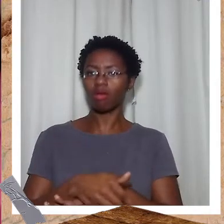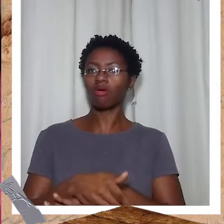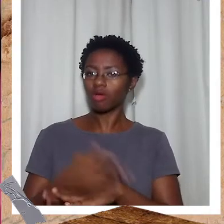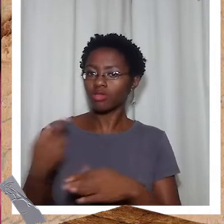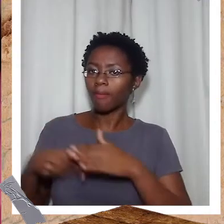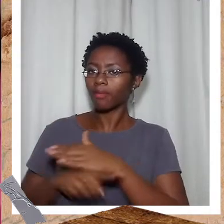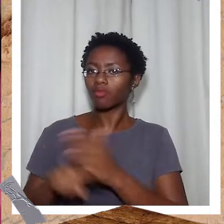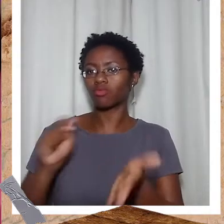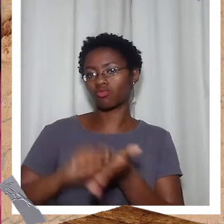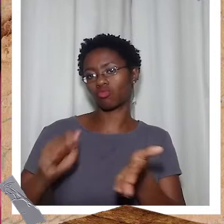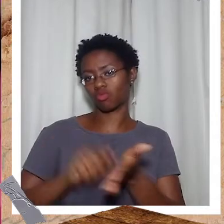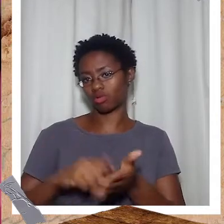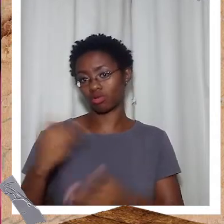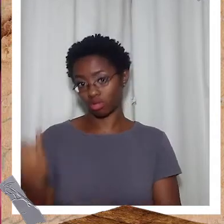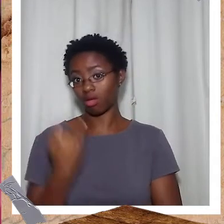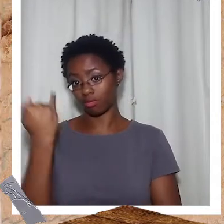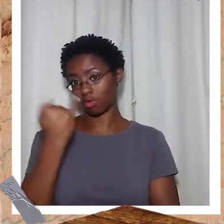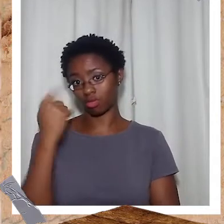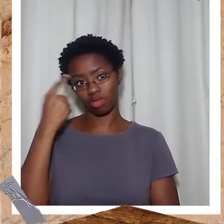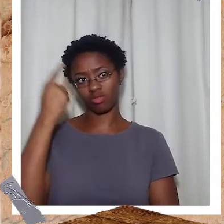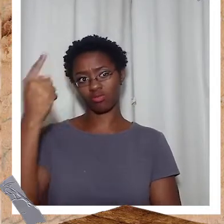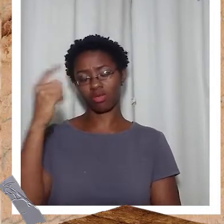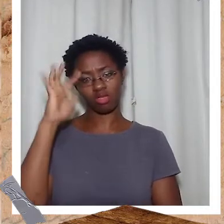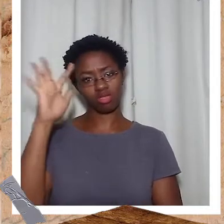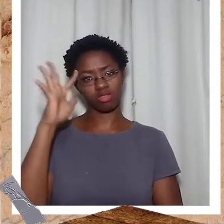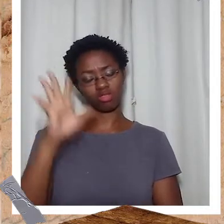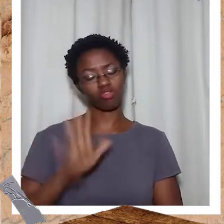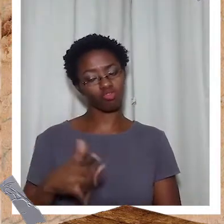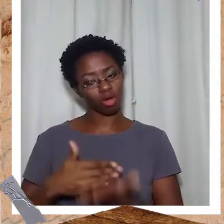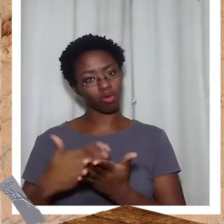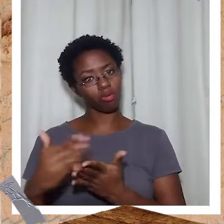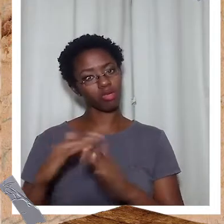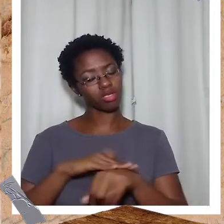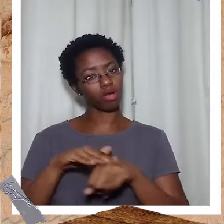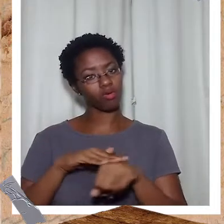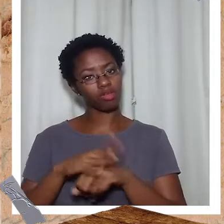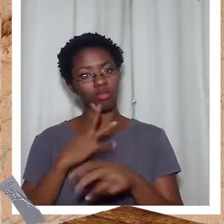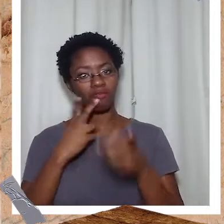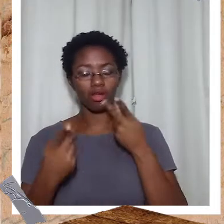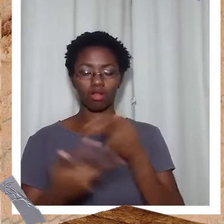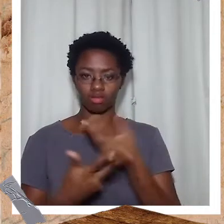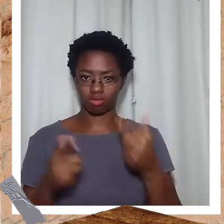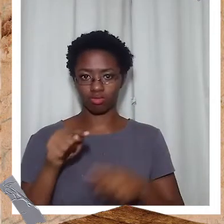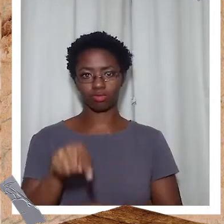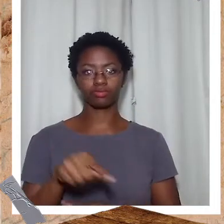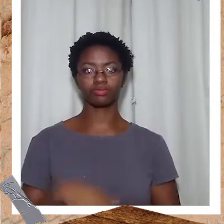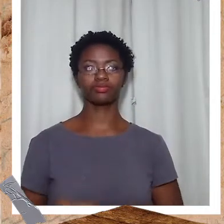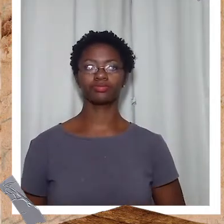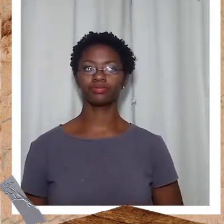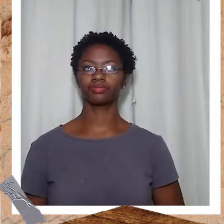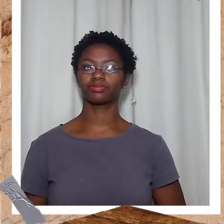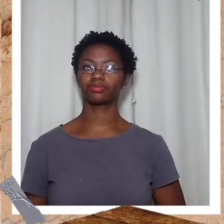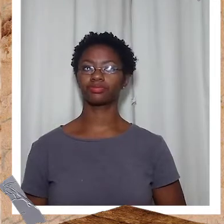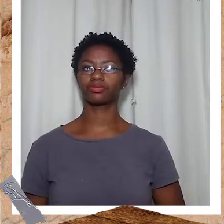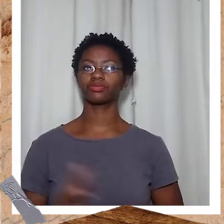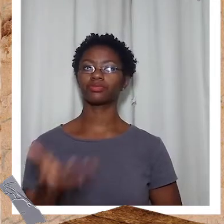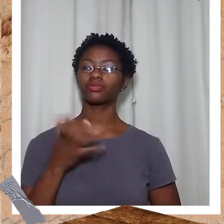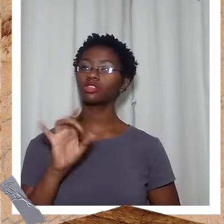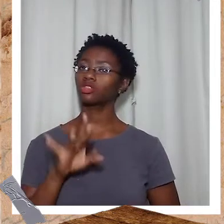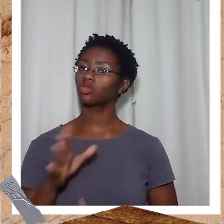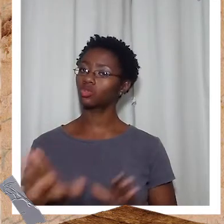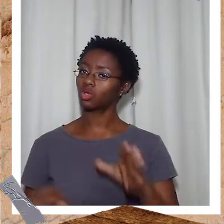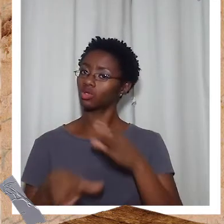um ponto importante, para a gente já começar essa conversa mencionando isso. Eu queria só